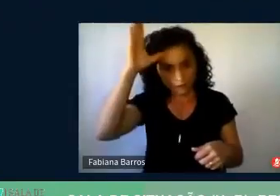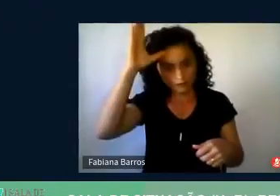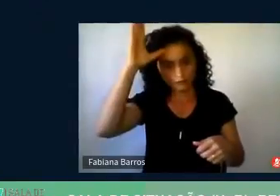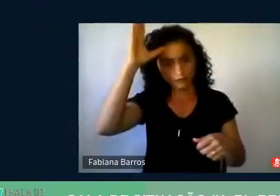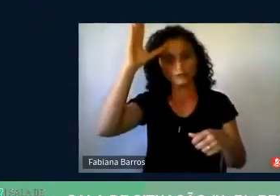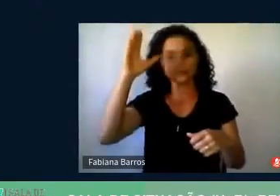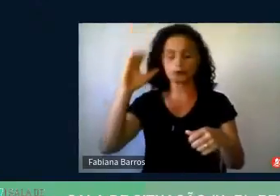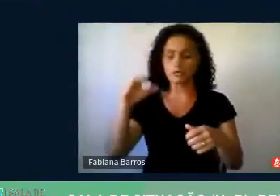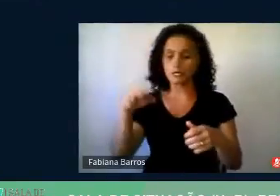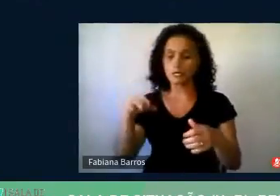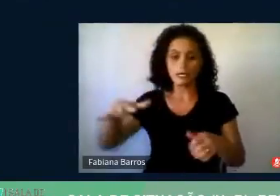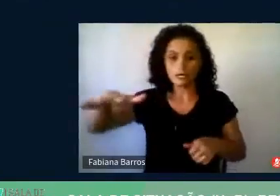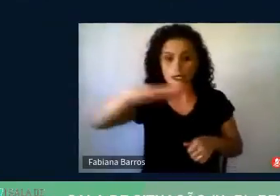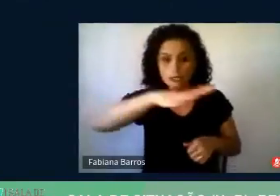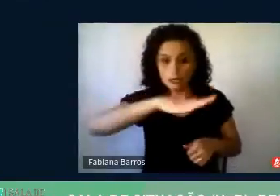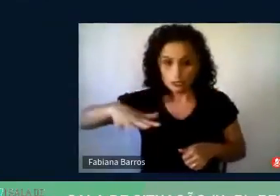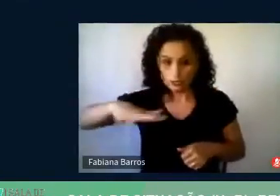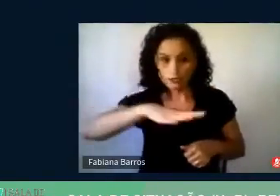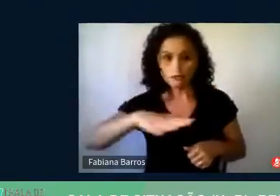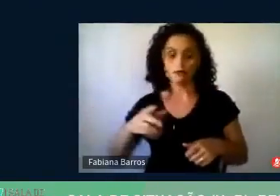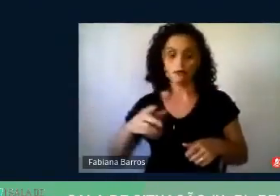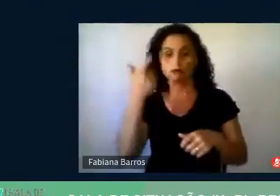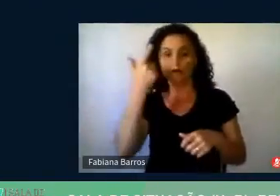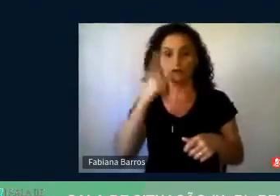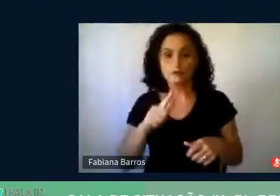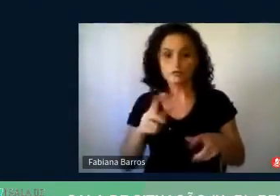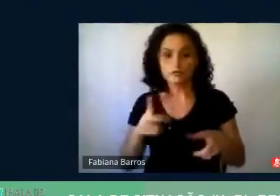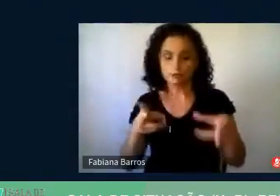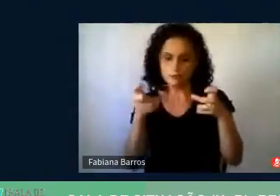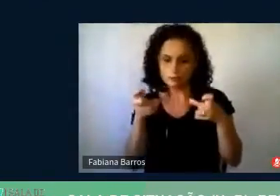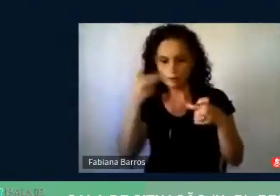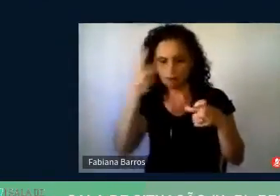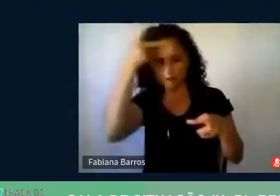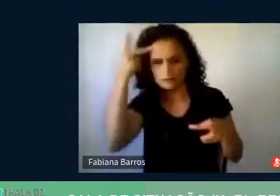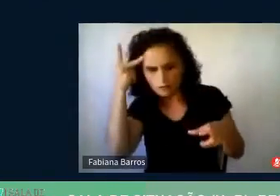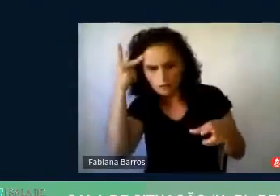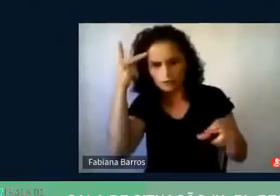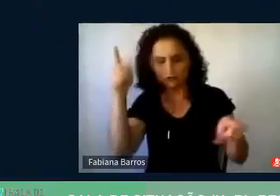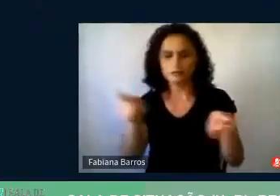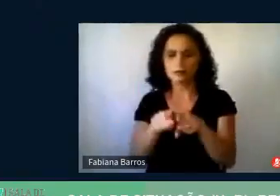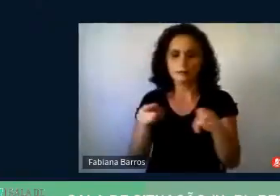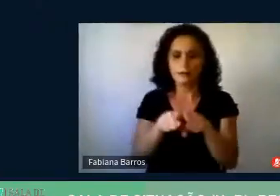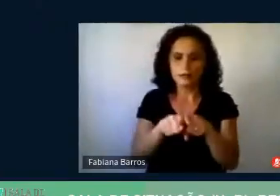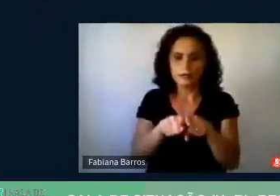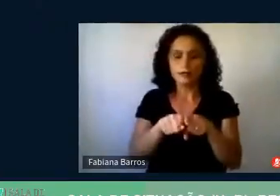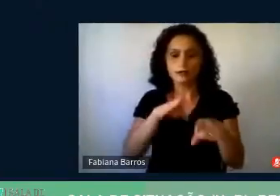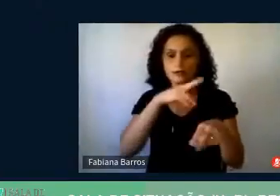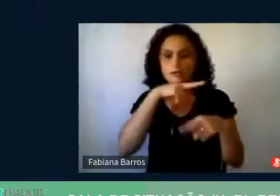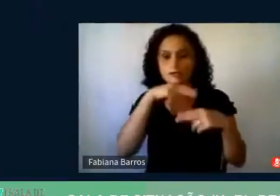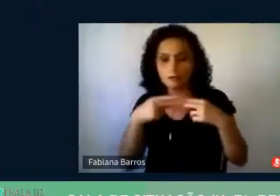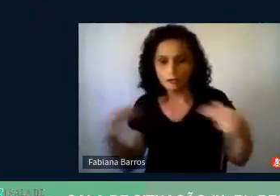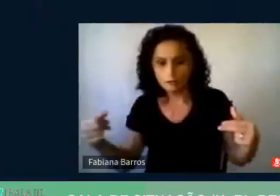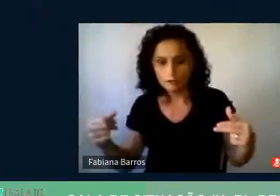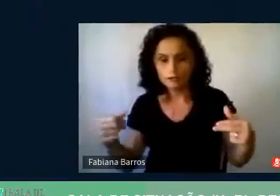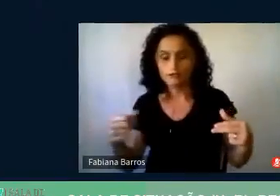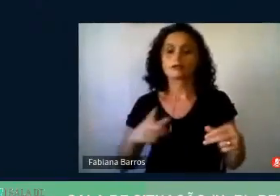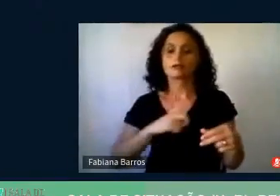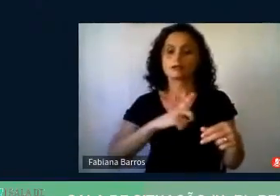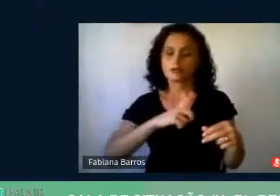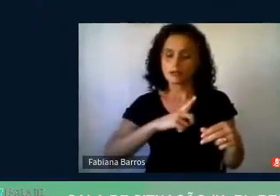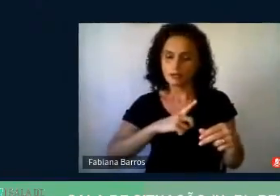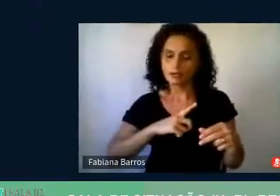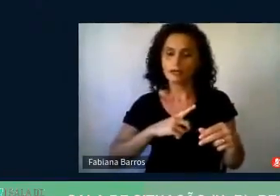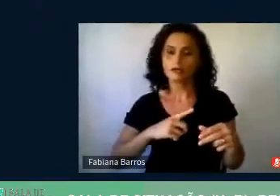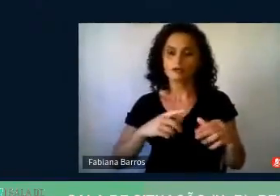ambiente, conseguem enxergar a população, conseguem enxergar essa relação saúde humana e animal. Então, eles têm uma capacidade muito rápida de entender